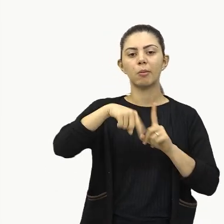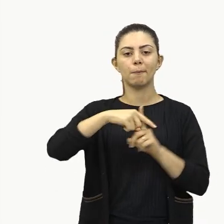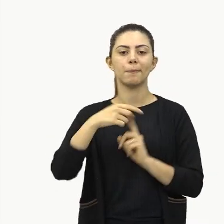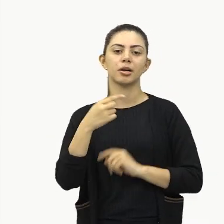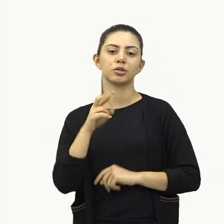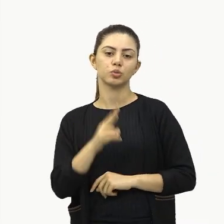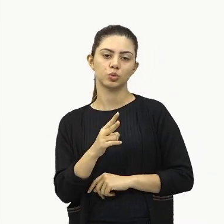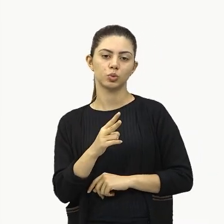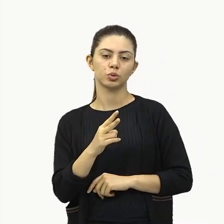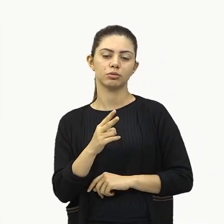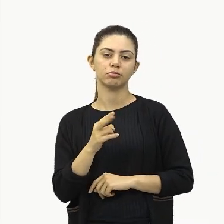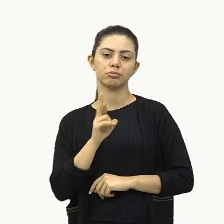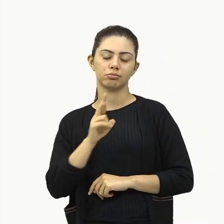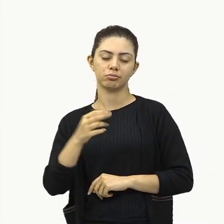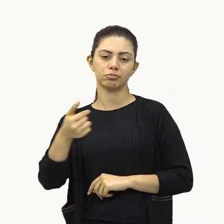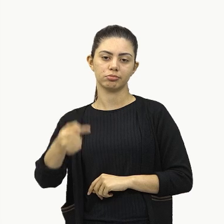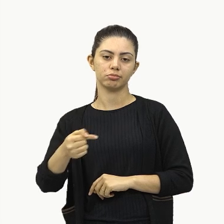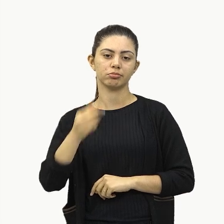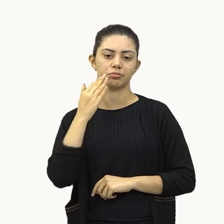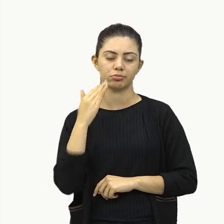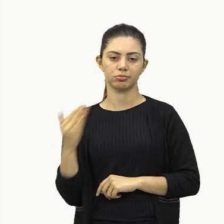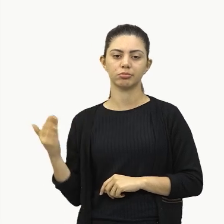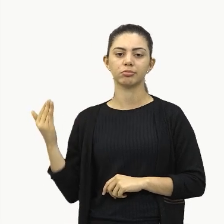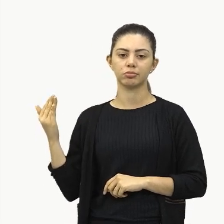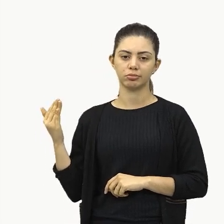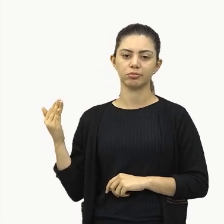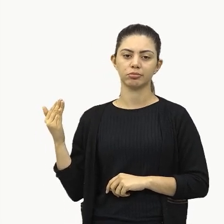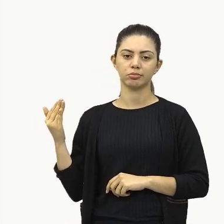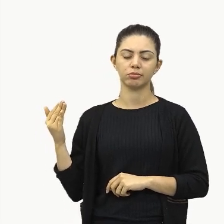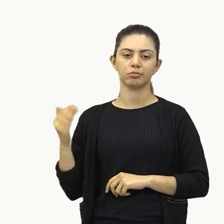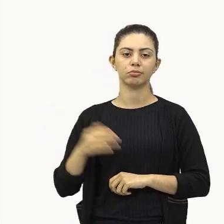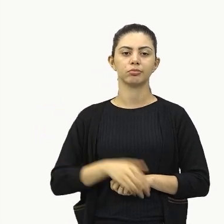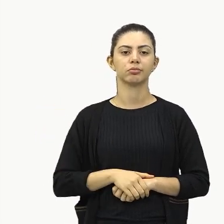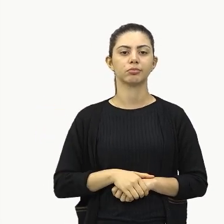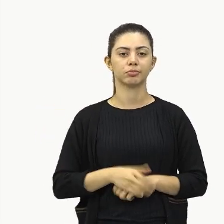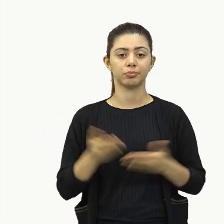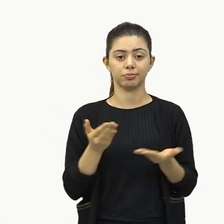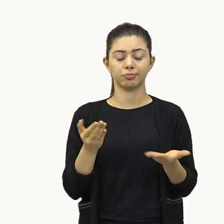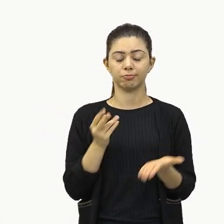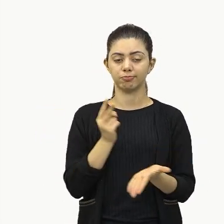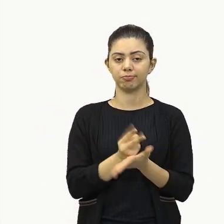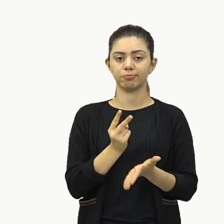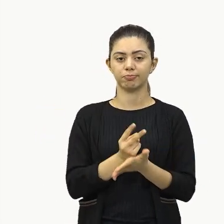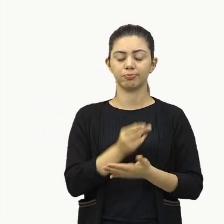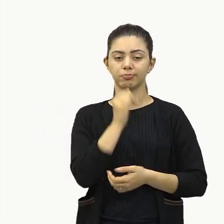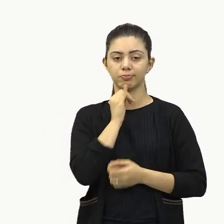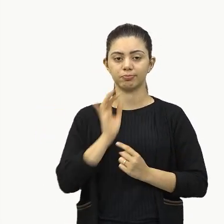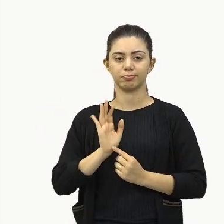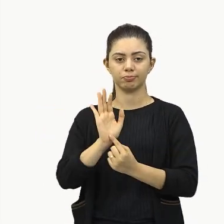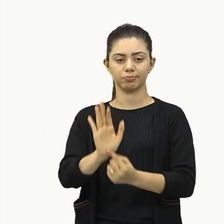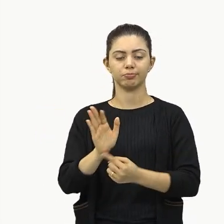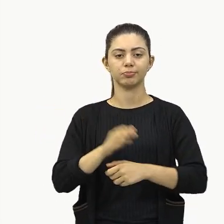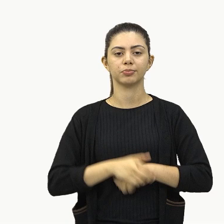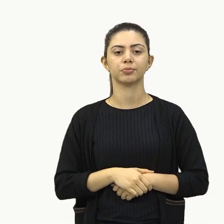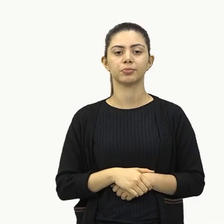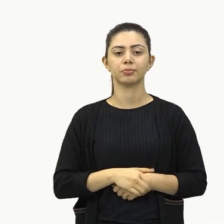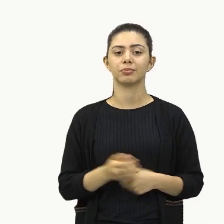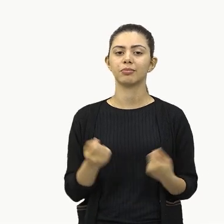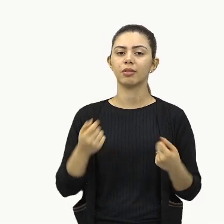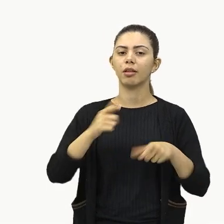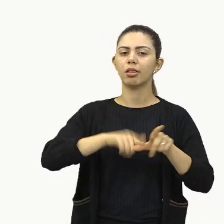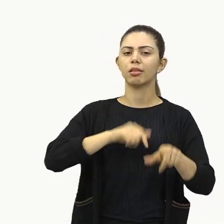7. Então, aqui nós temos 7 raiz de 2. Avançando aqui nos nossos exemplos, posso